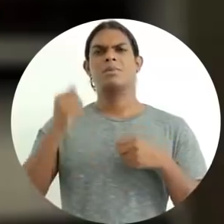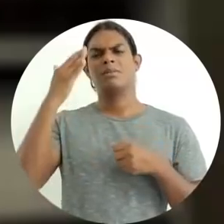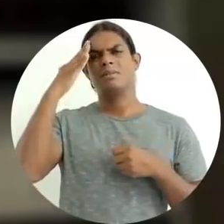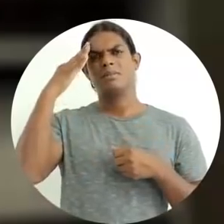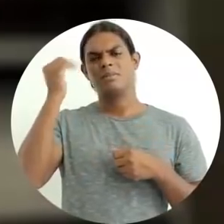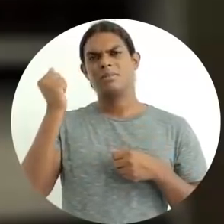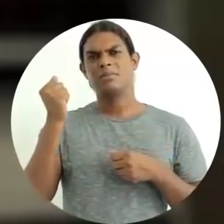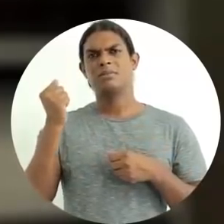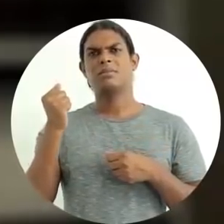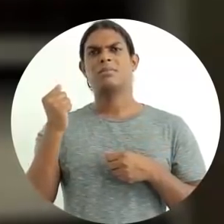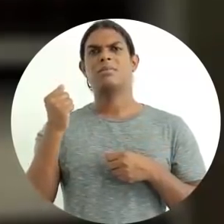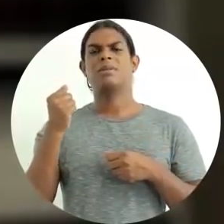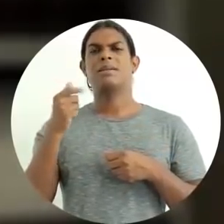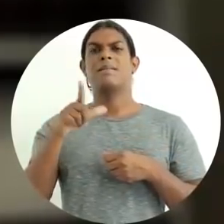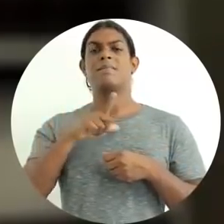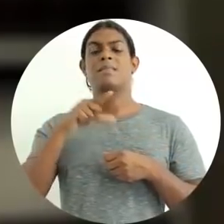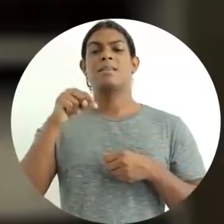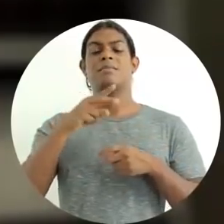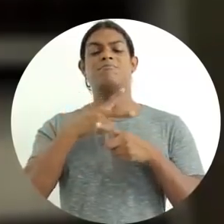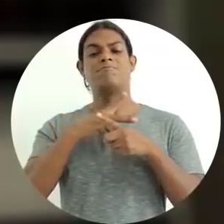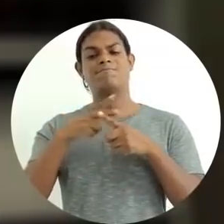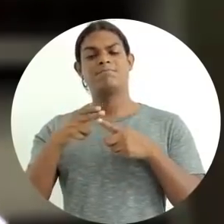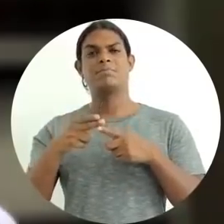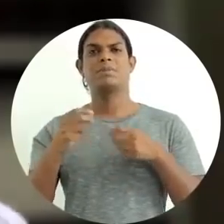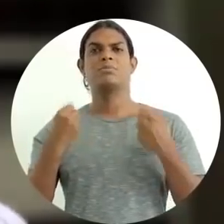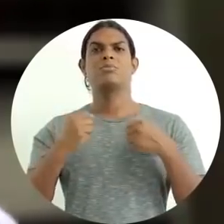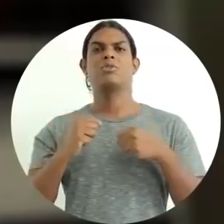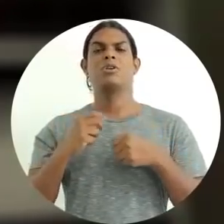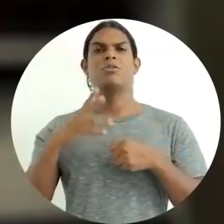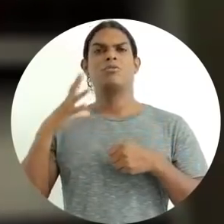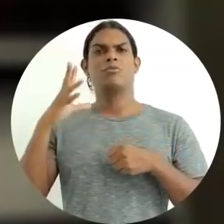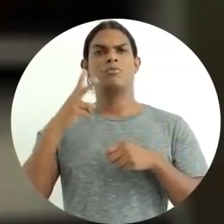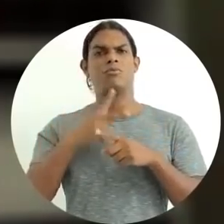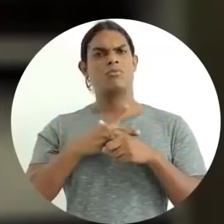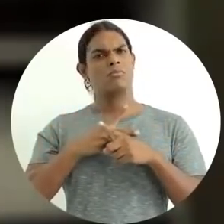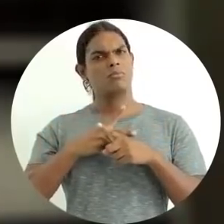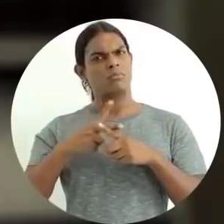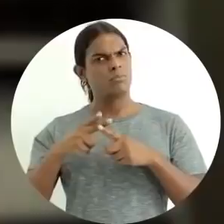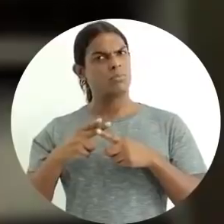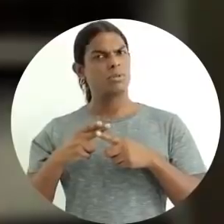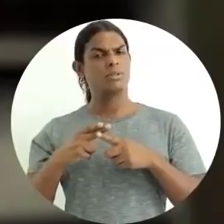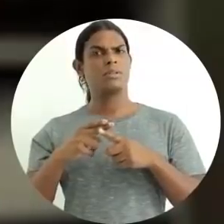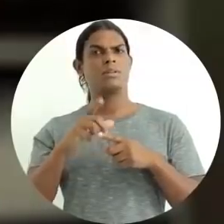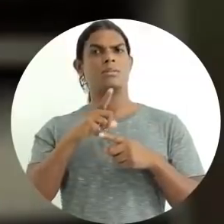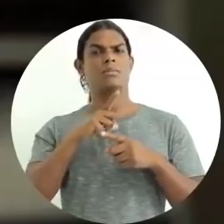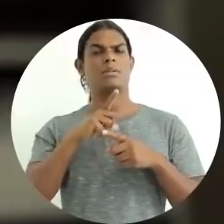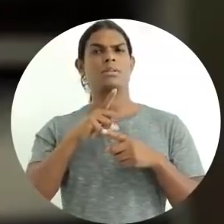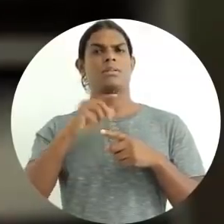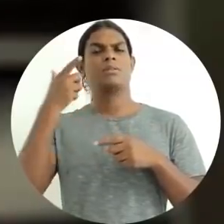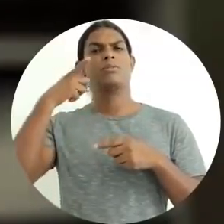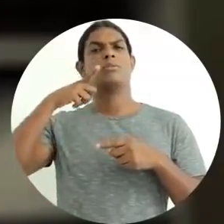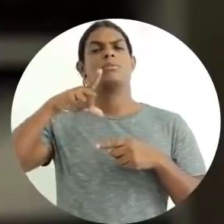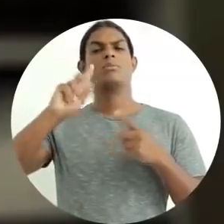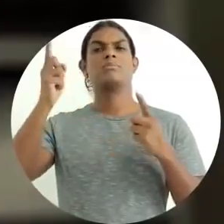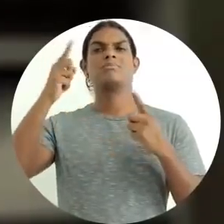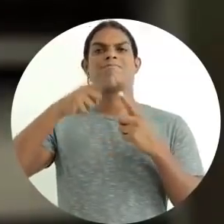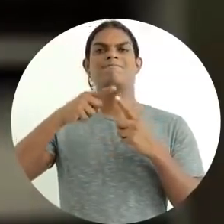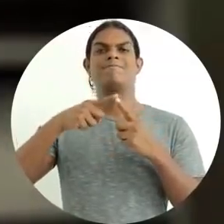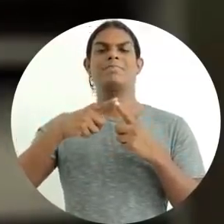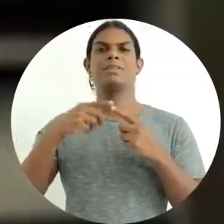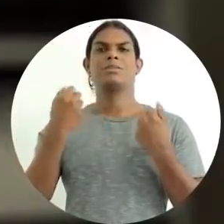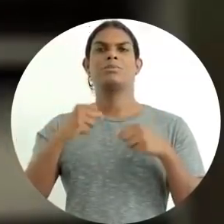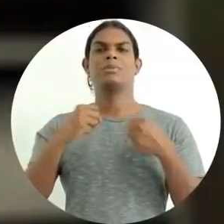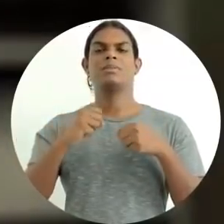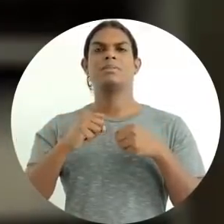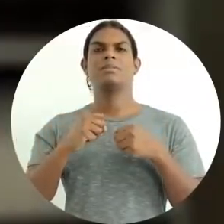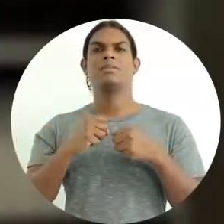poder. Por quê? Porque o poder é uma força potencial. E para ter efeito, o poder,